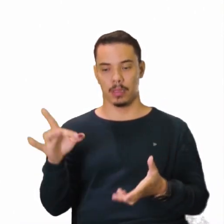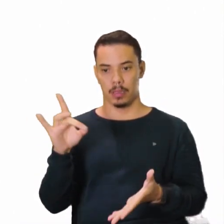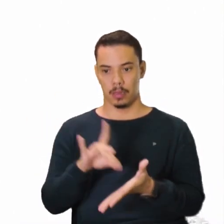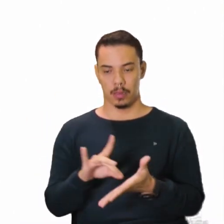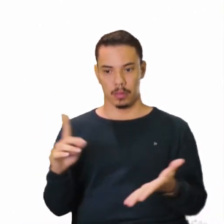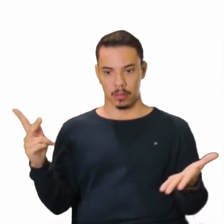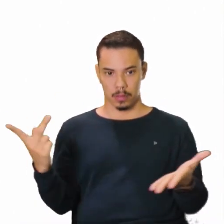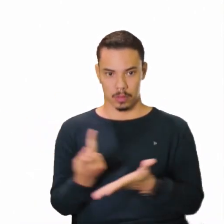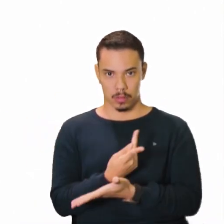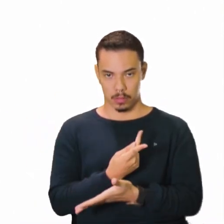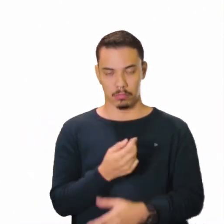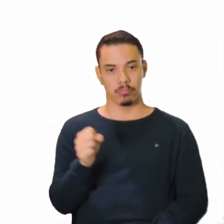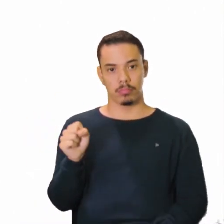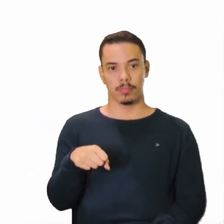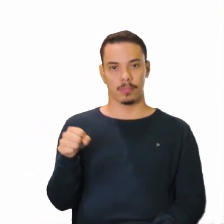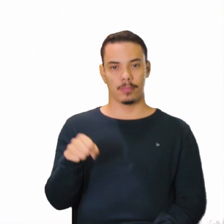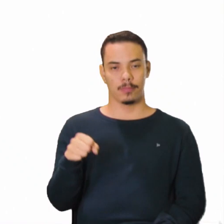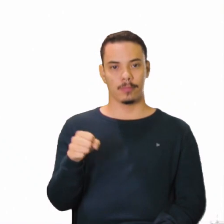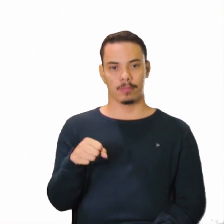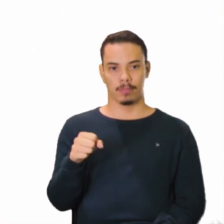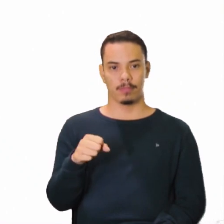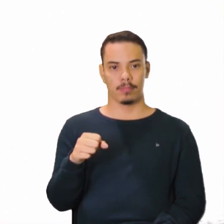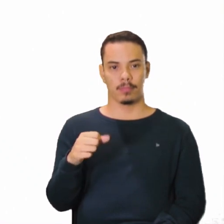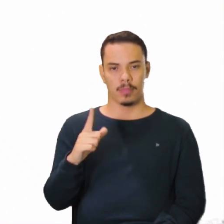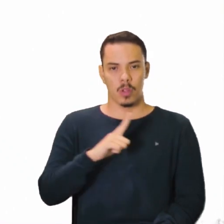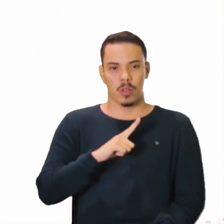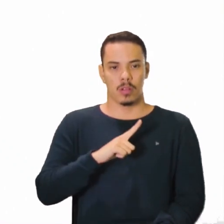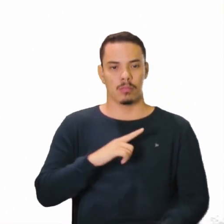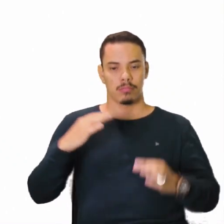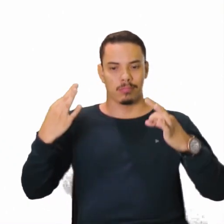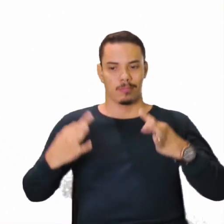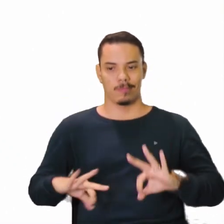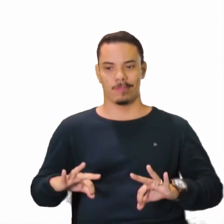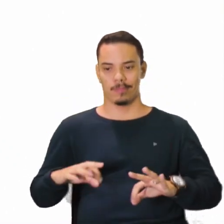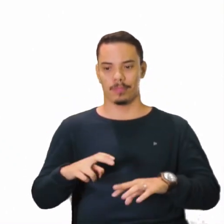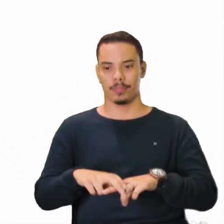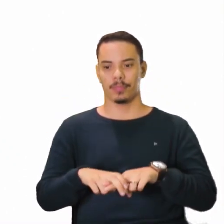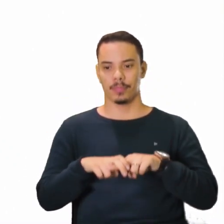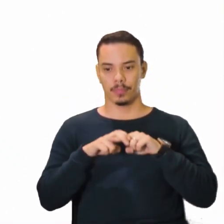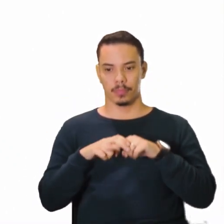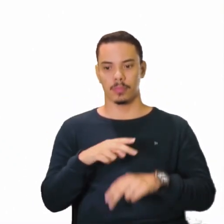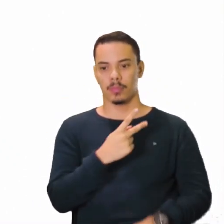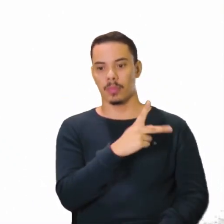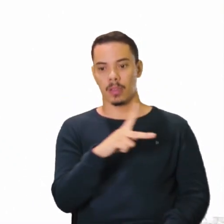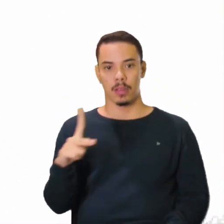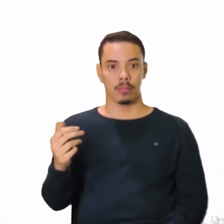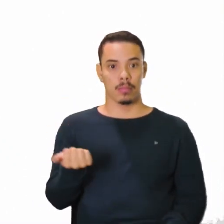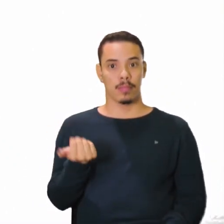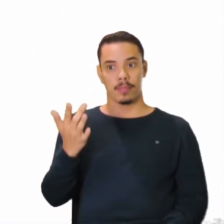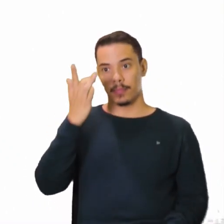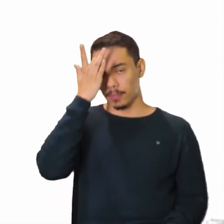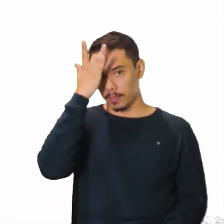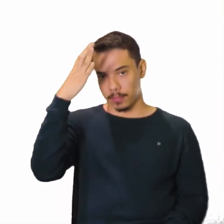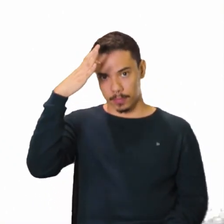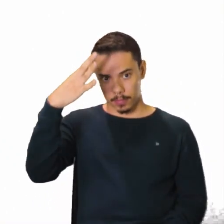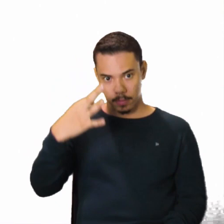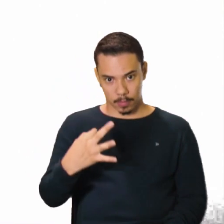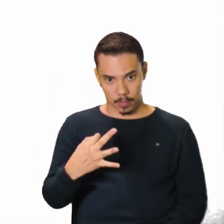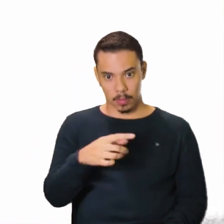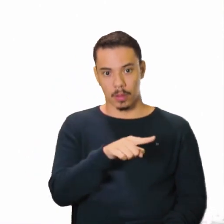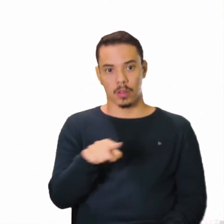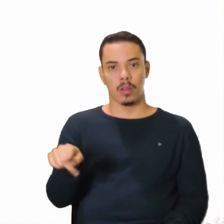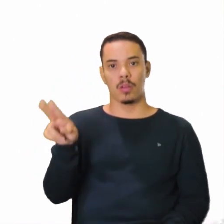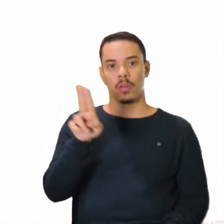real? Sim. Sim. É uma agora, coisa, né? eu tenho certeza. Então, para você facilitar o entendimento de vocês, quando